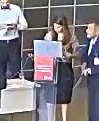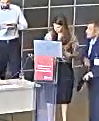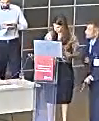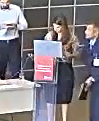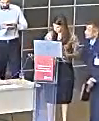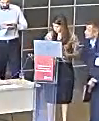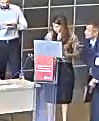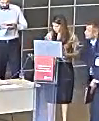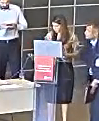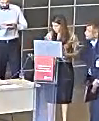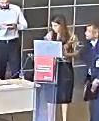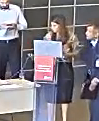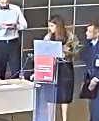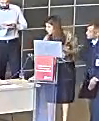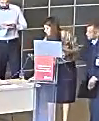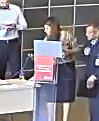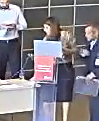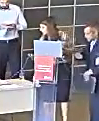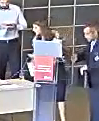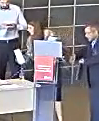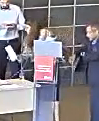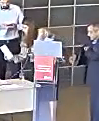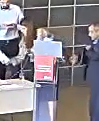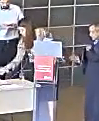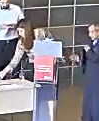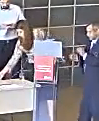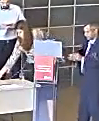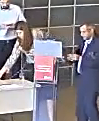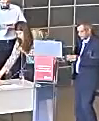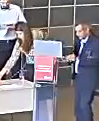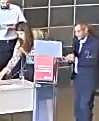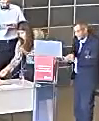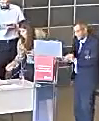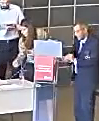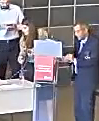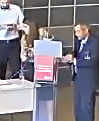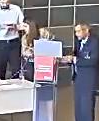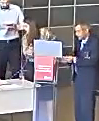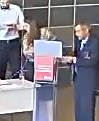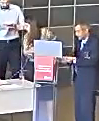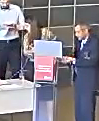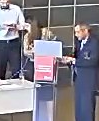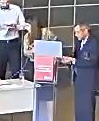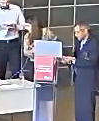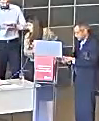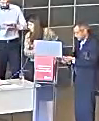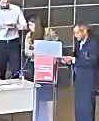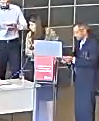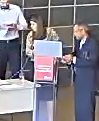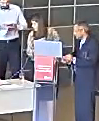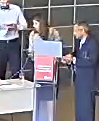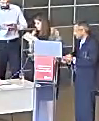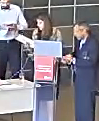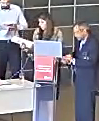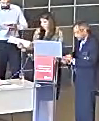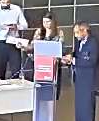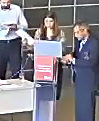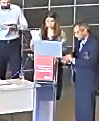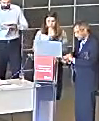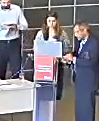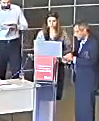desculpas é por isso que pessoas com deficiência de cada canto do Estado estão se mobilizando para chamar a atenção do